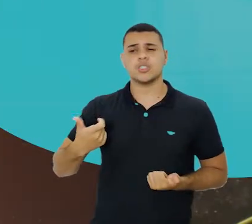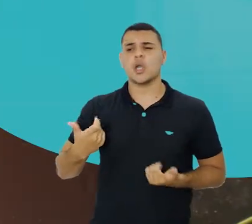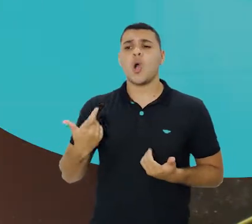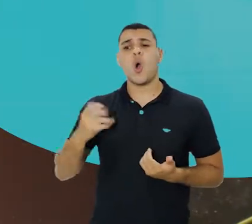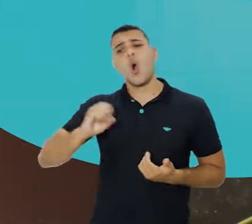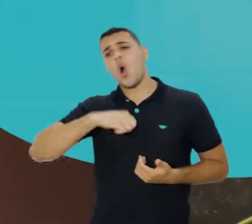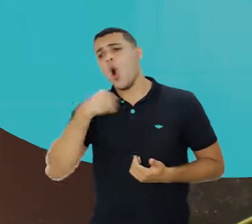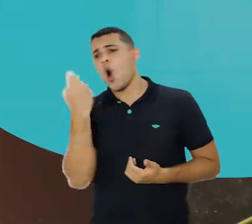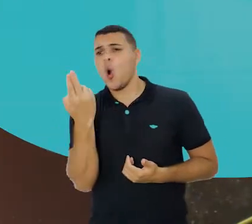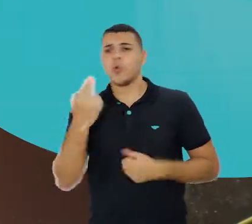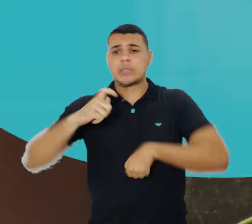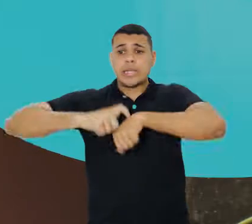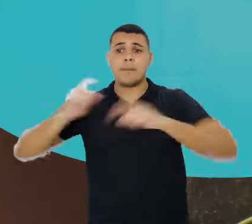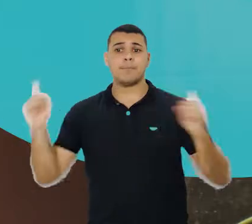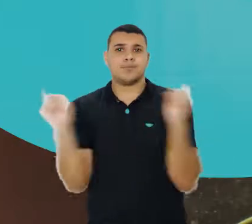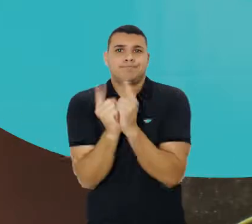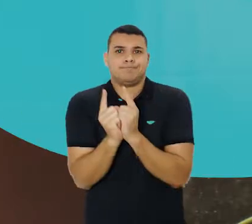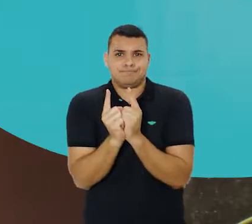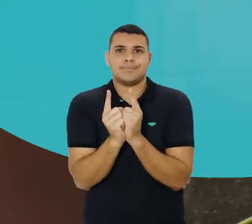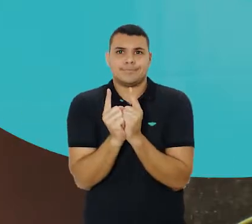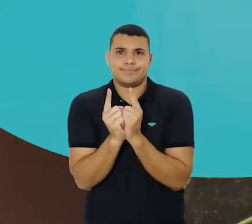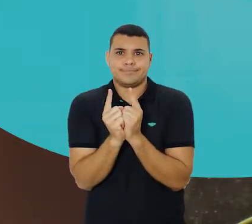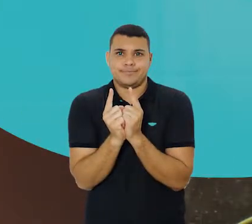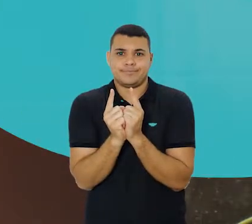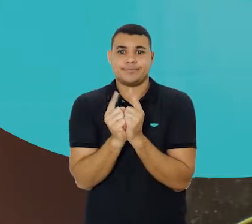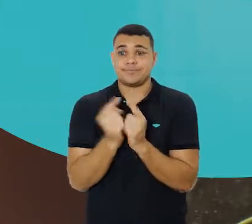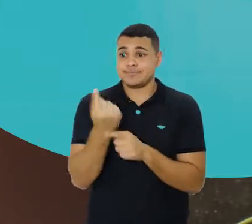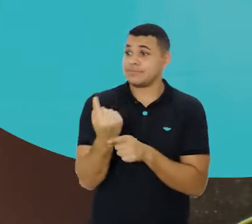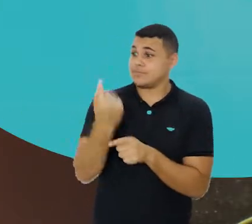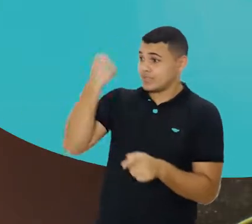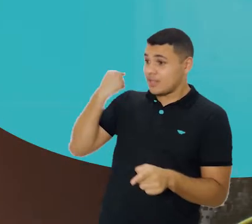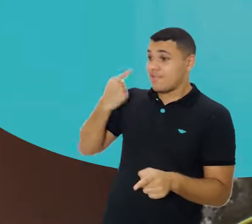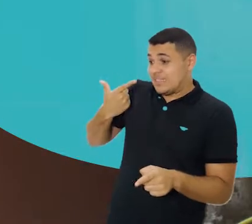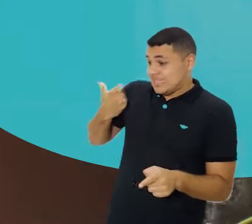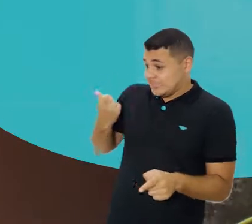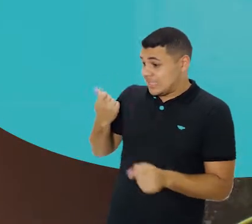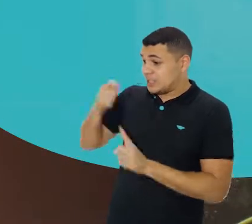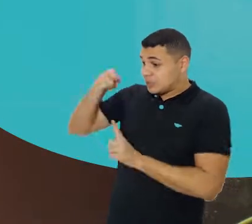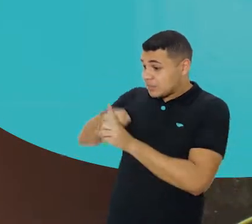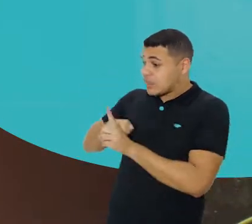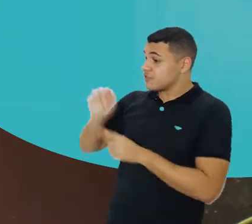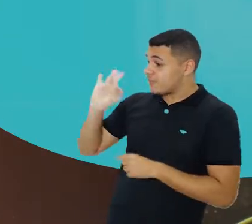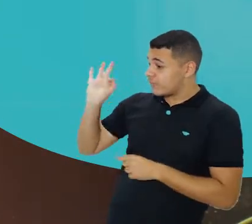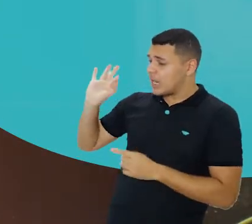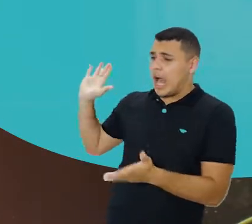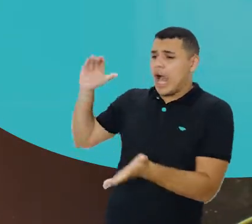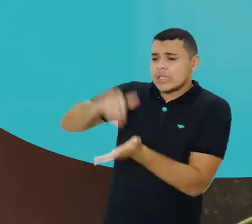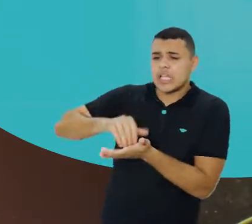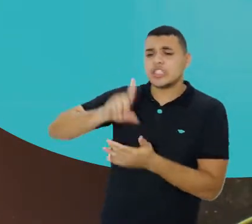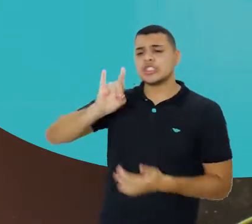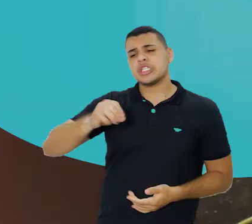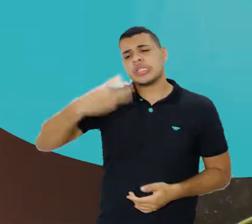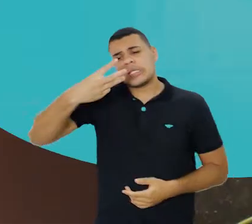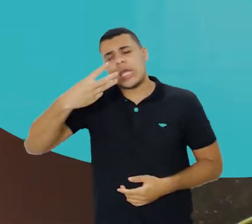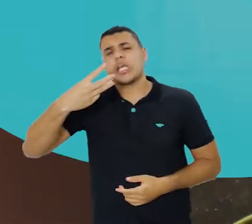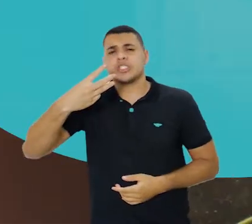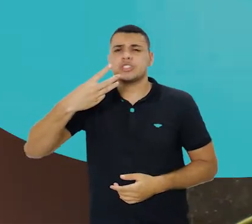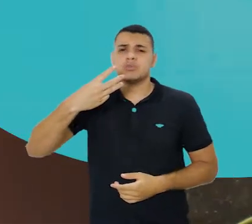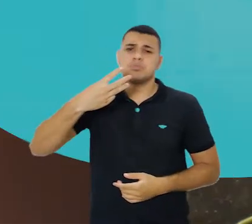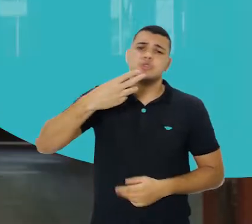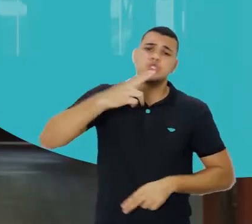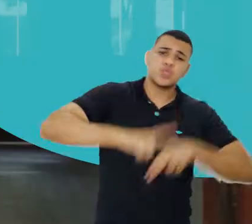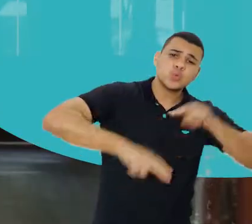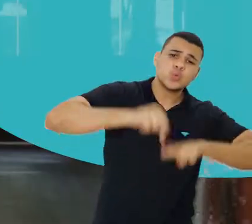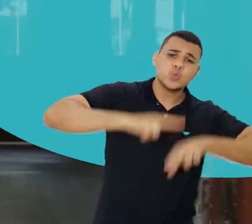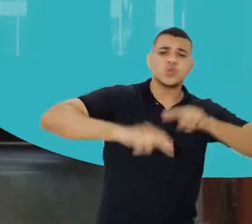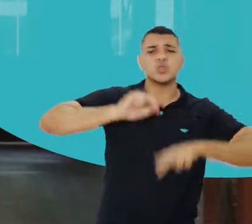ou teria sido num intervalo menor de tempo, desde o dia 26 de fevereiro até o dia 3 de